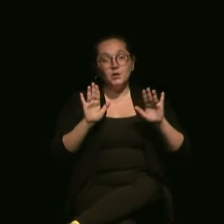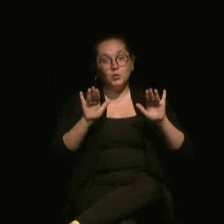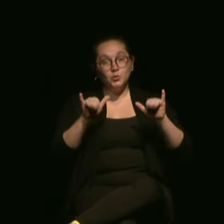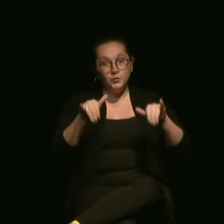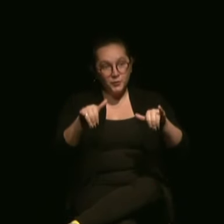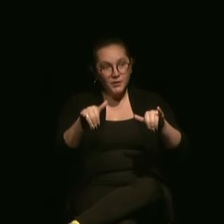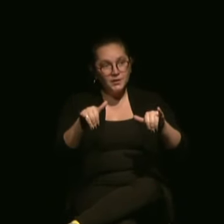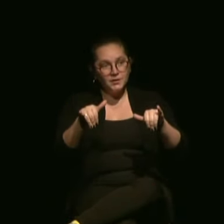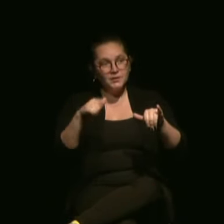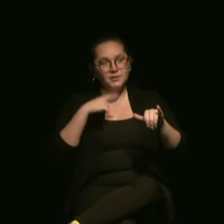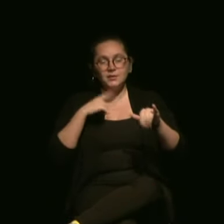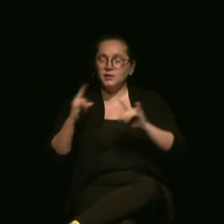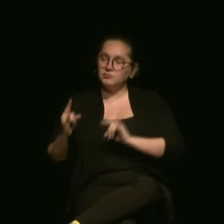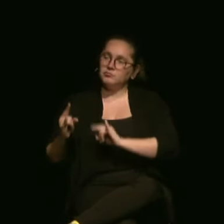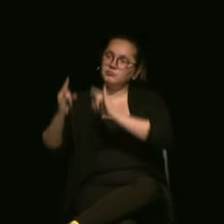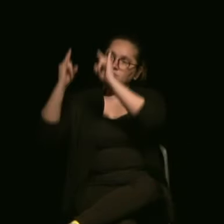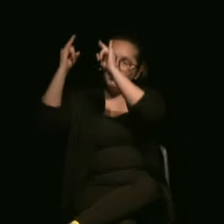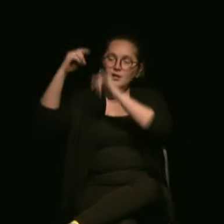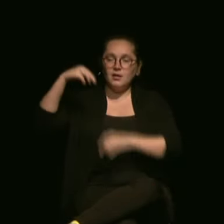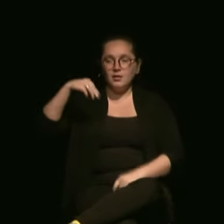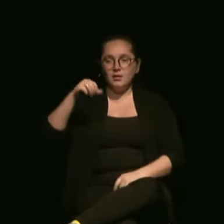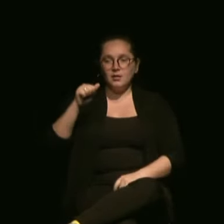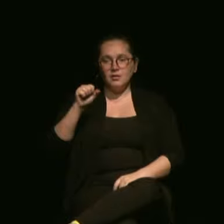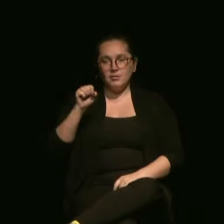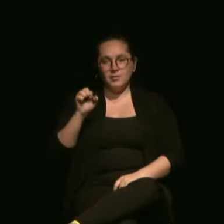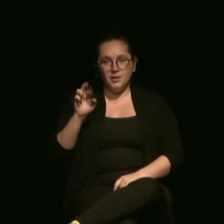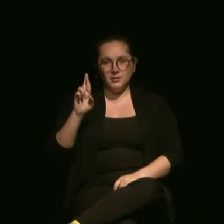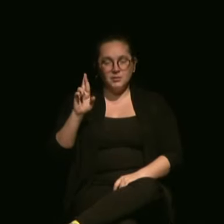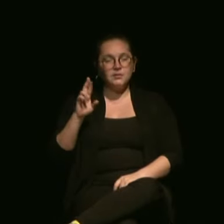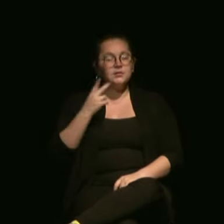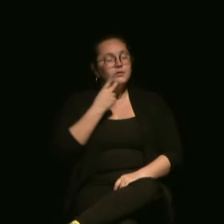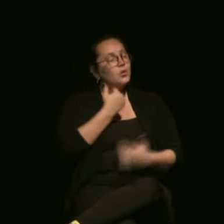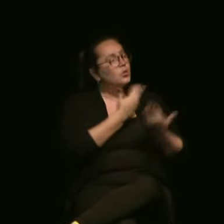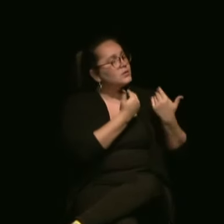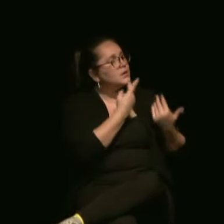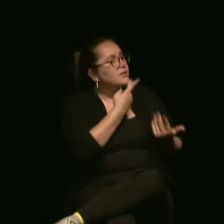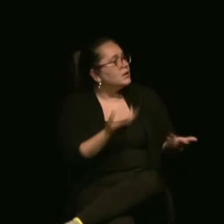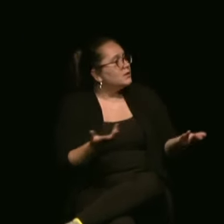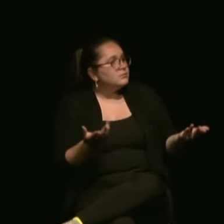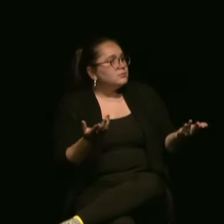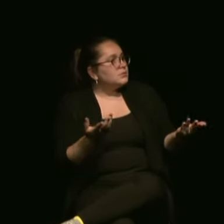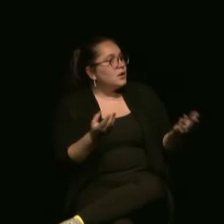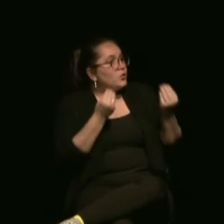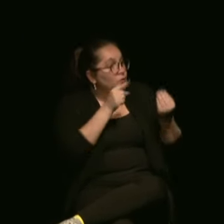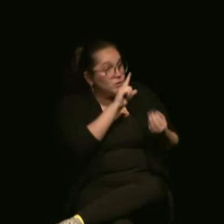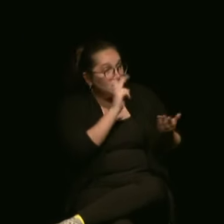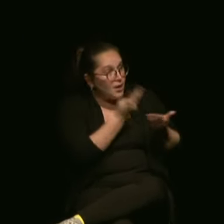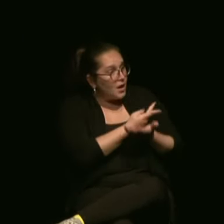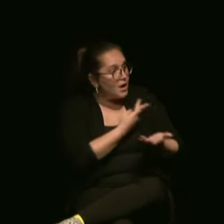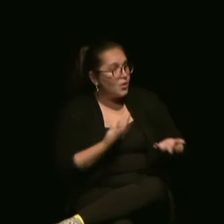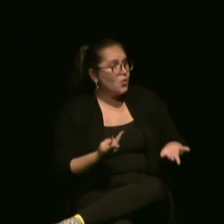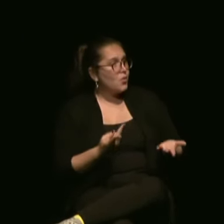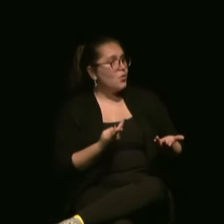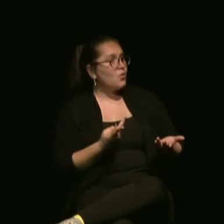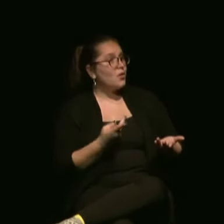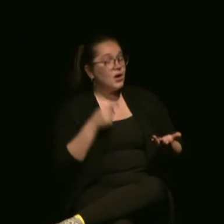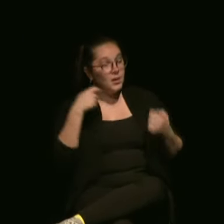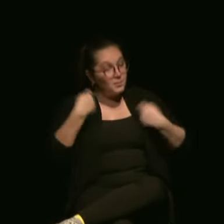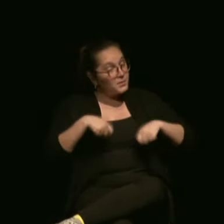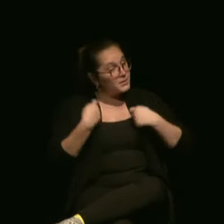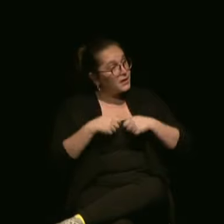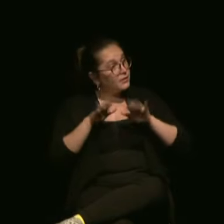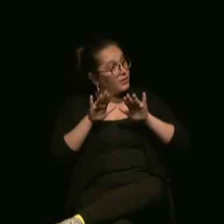na estreia do Edifício Master, foi falar com o Coutinho e disse: Coutinho, pelo amor de Deus, é evidente que você errou. O filme devia ter terminado